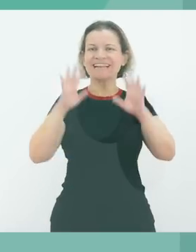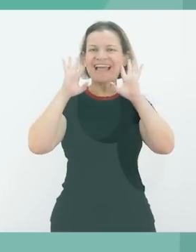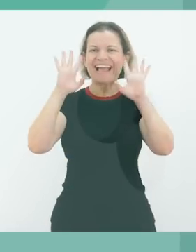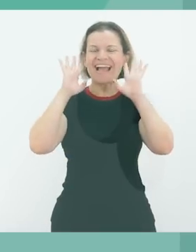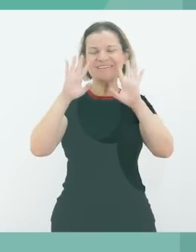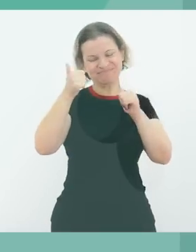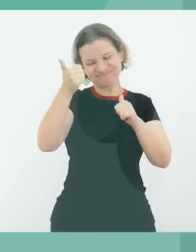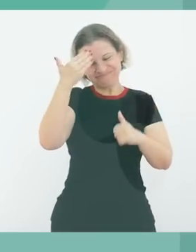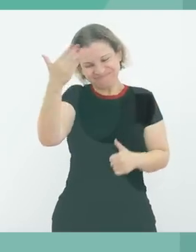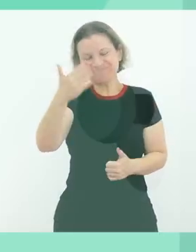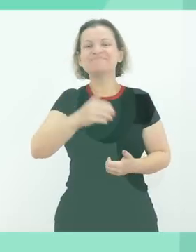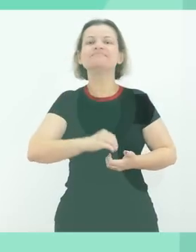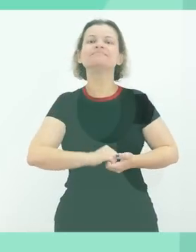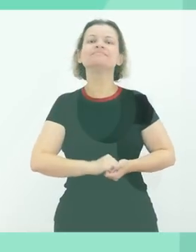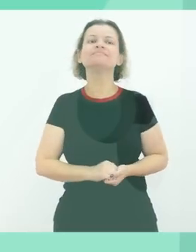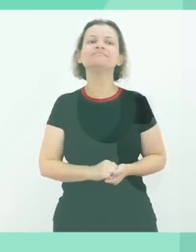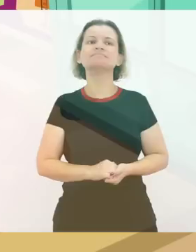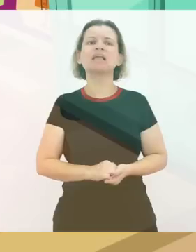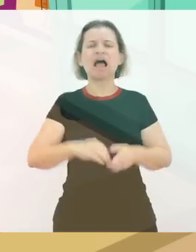Valeu, Abelhuda.